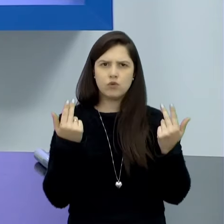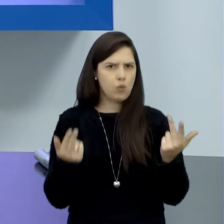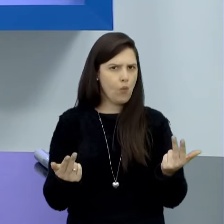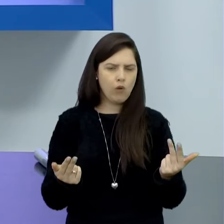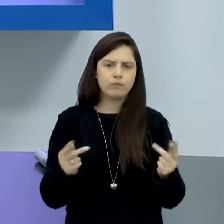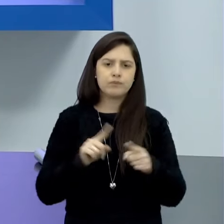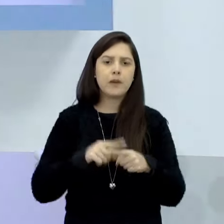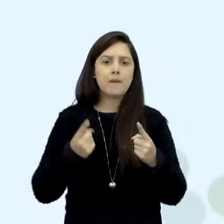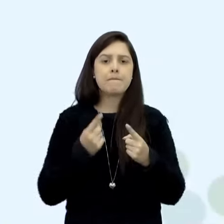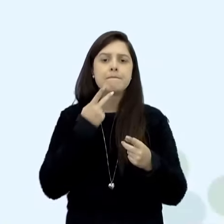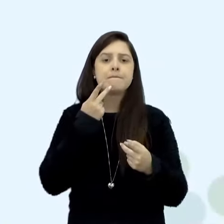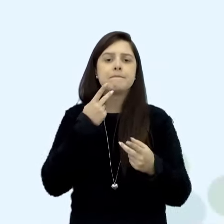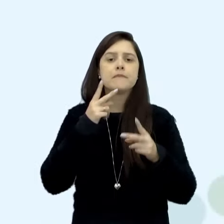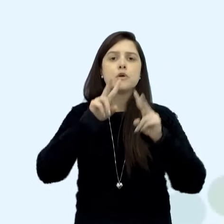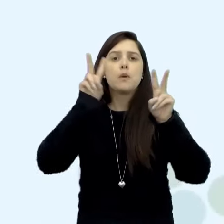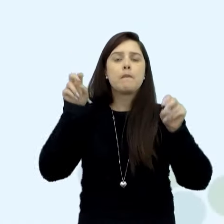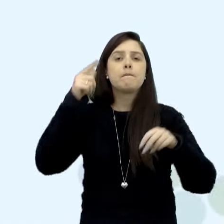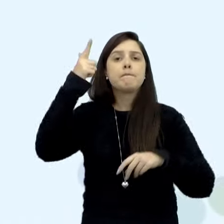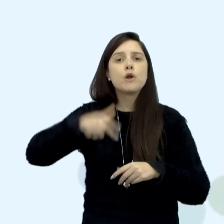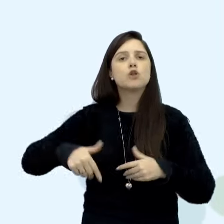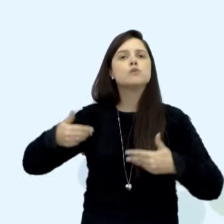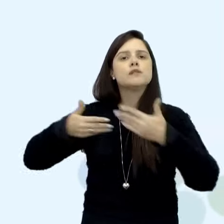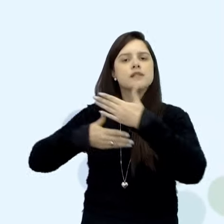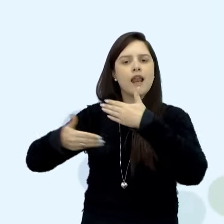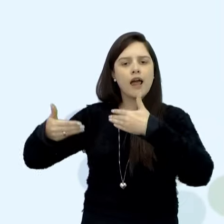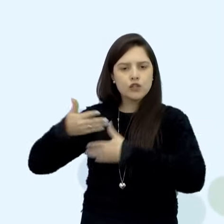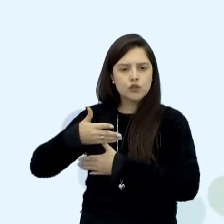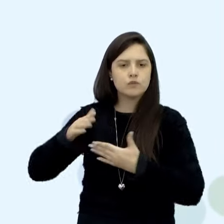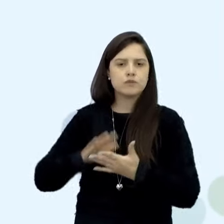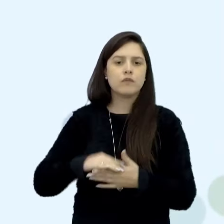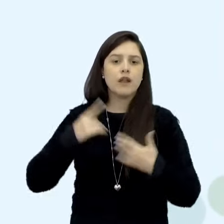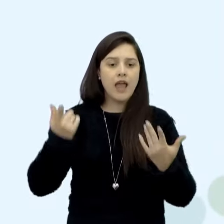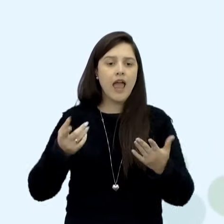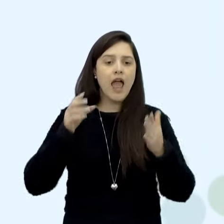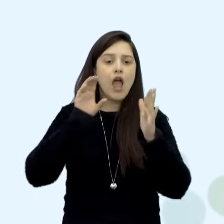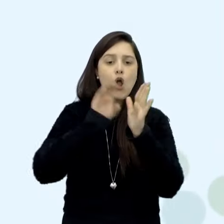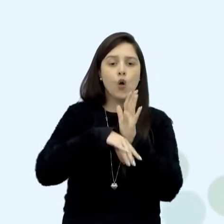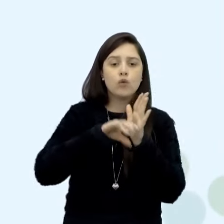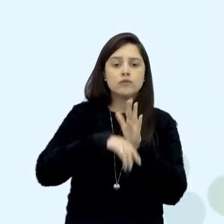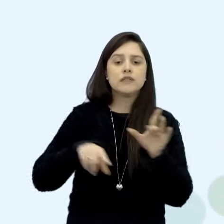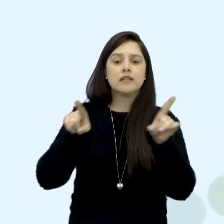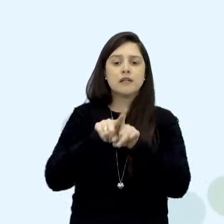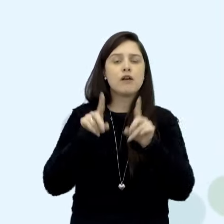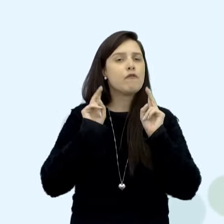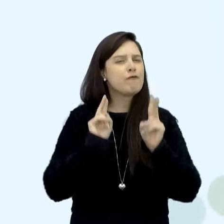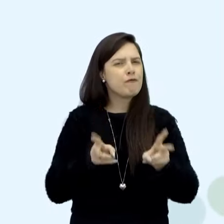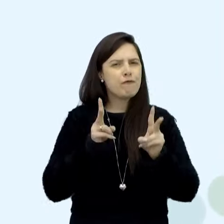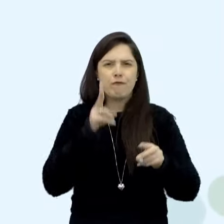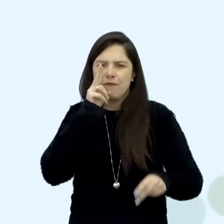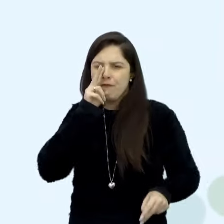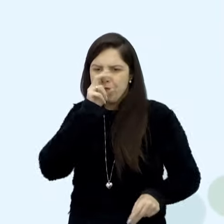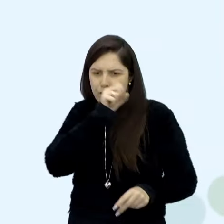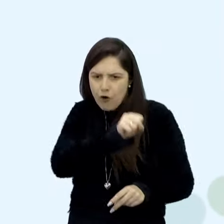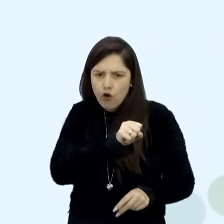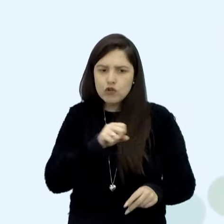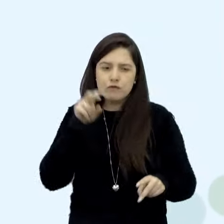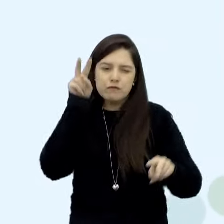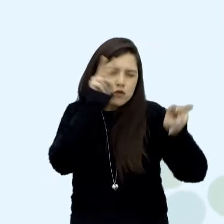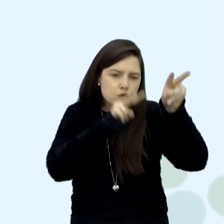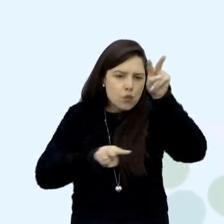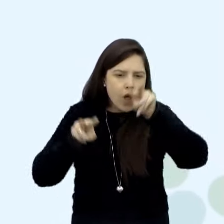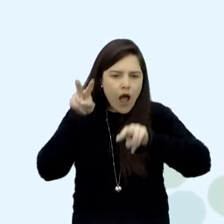Então, vamos lá para o nosso próximo slide. É um conceito que mantém uma forte relação com o